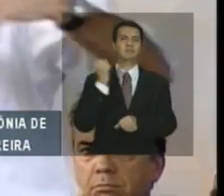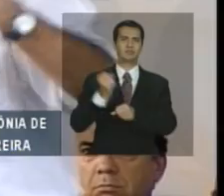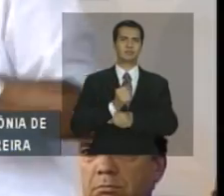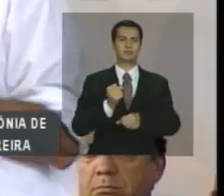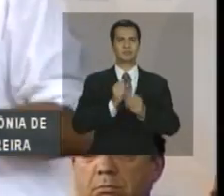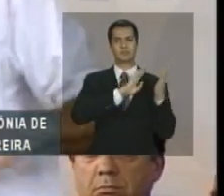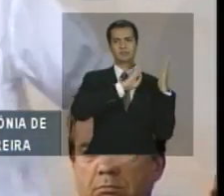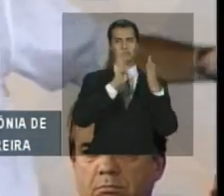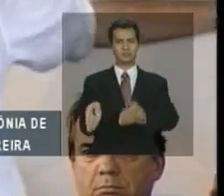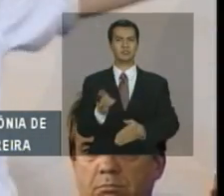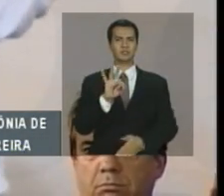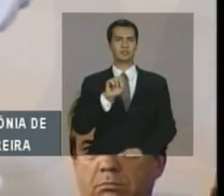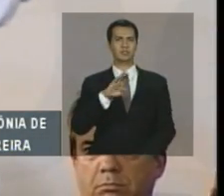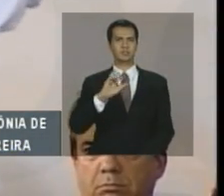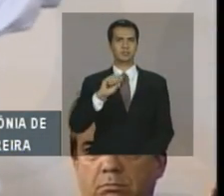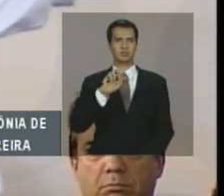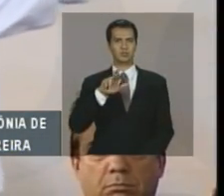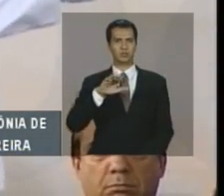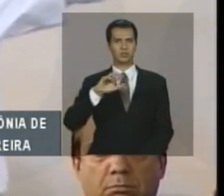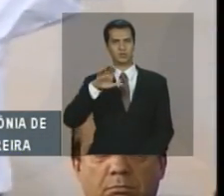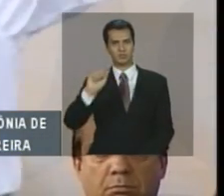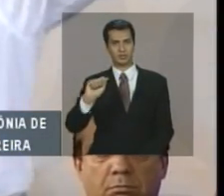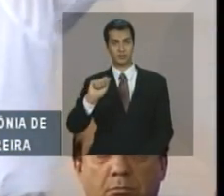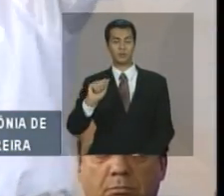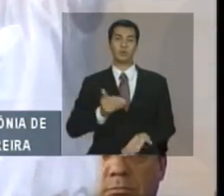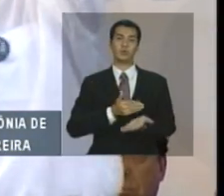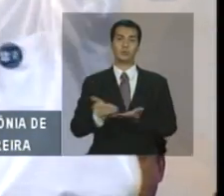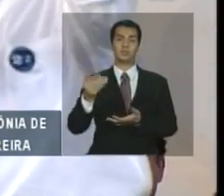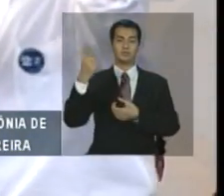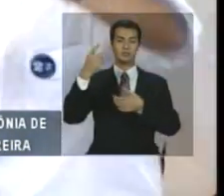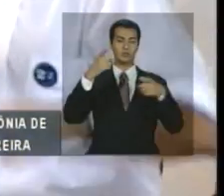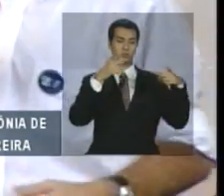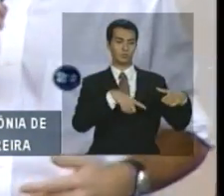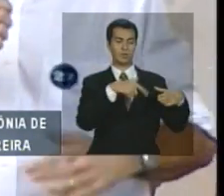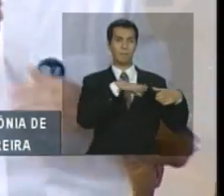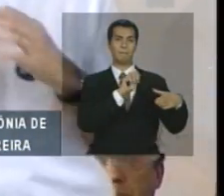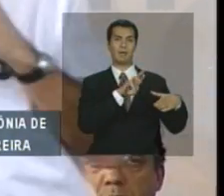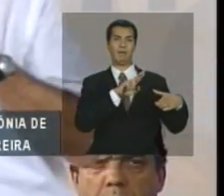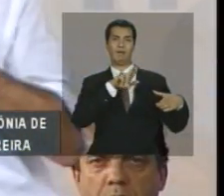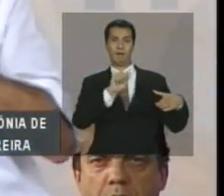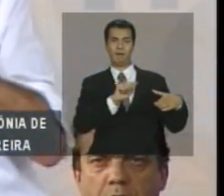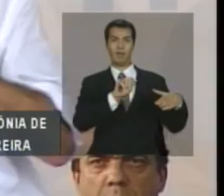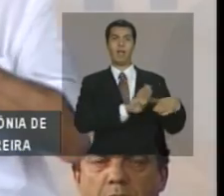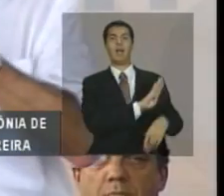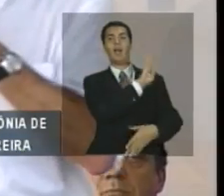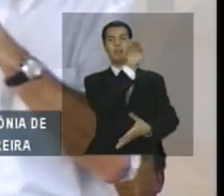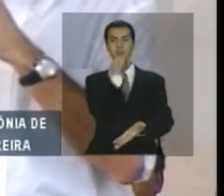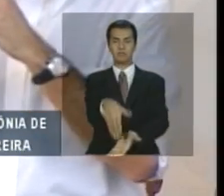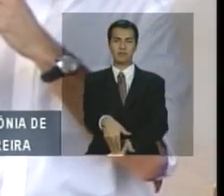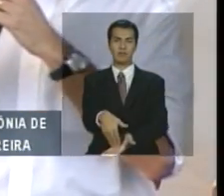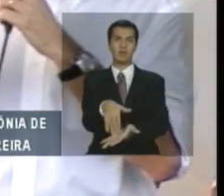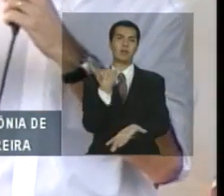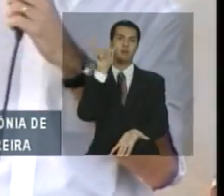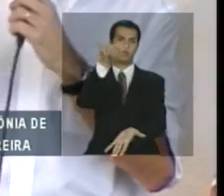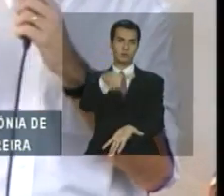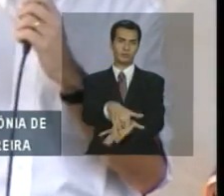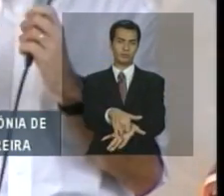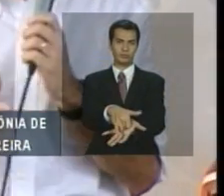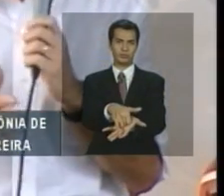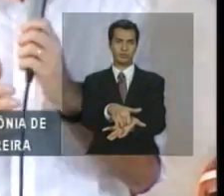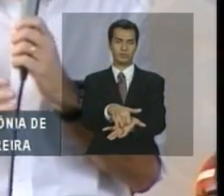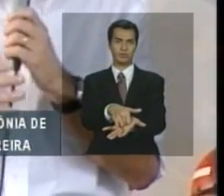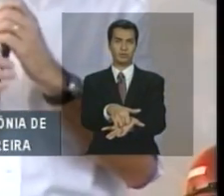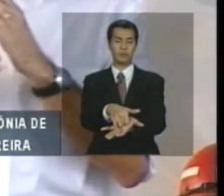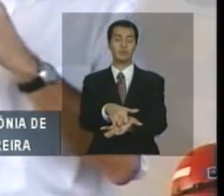é transformadora da realidade da cidade, ela sai desde a Barra, vai até o Aeroporto Internacional, e a mais importante de todos